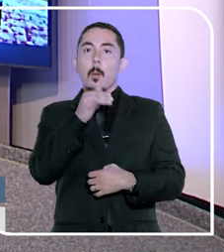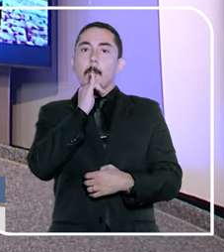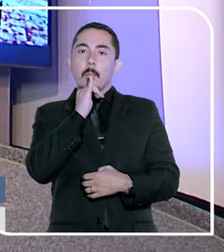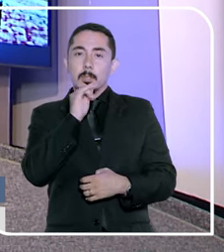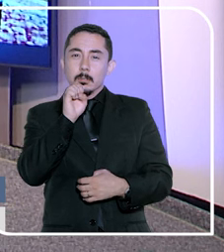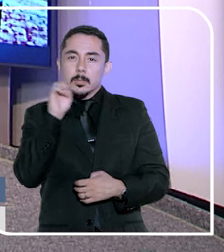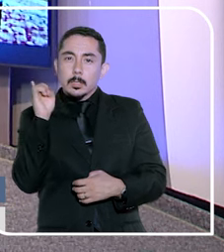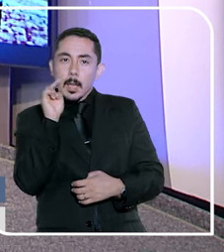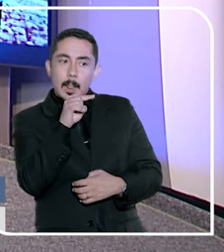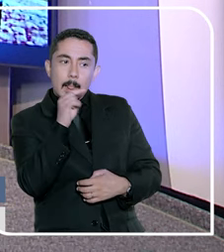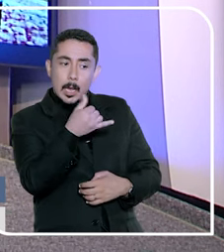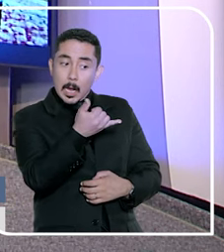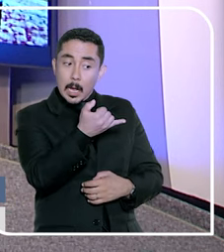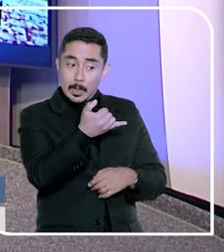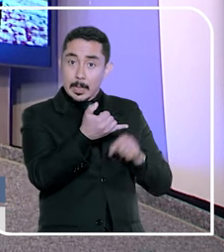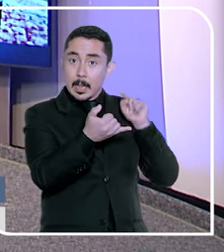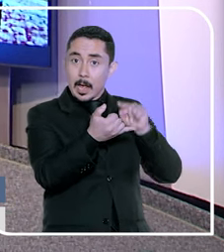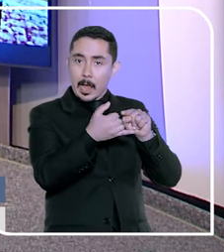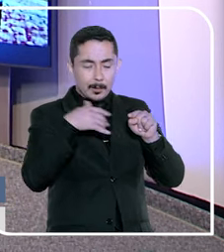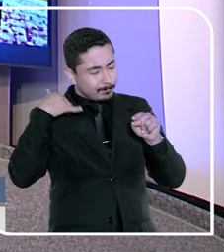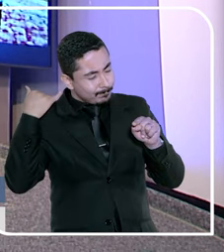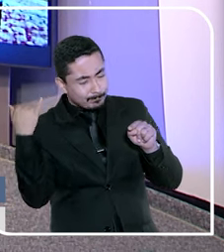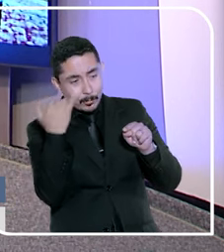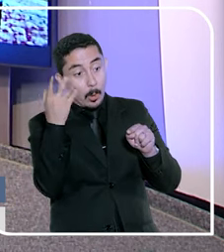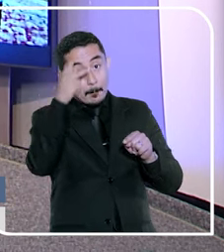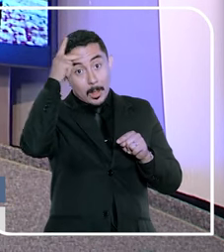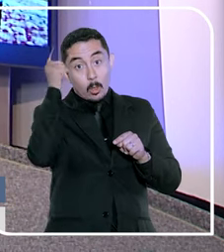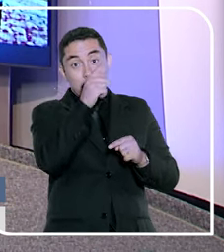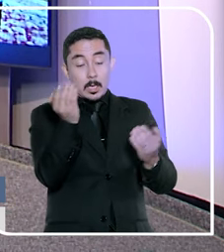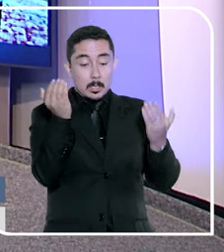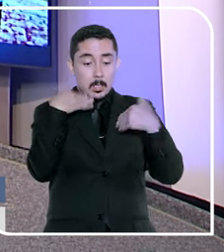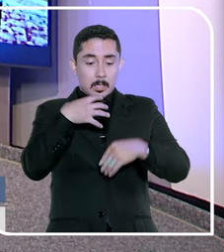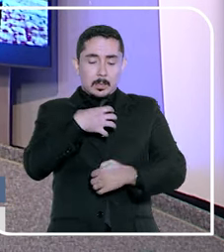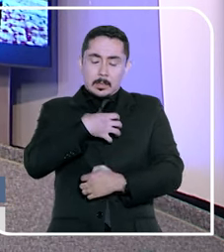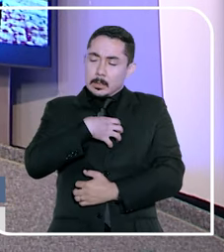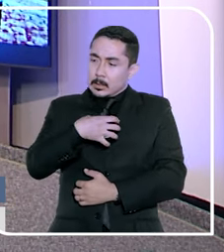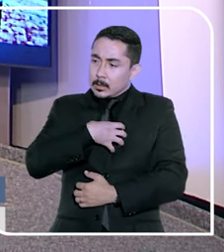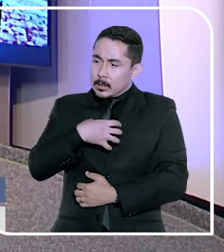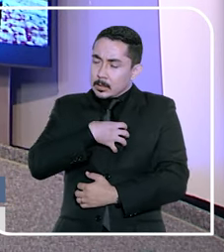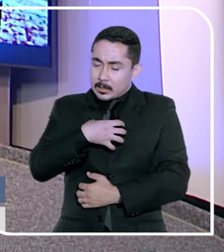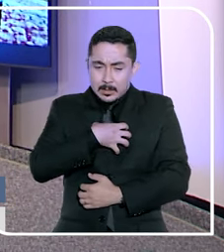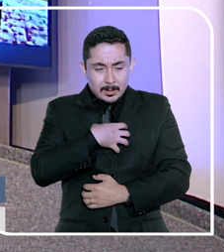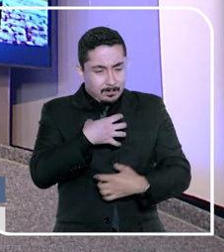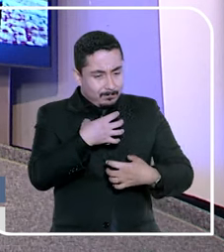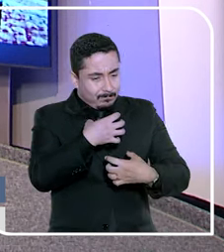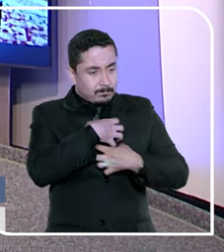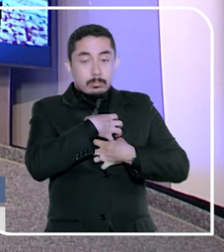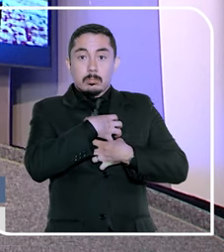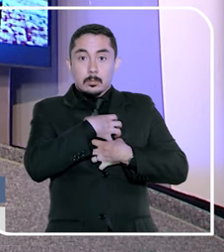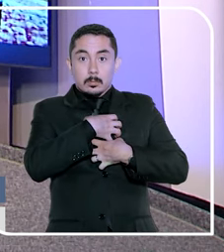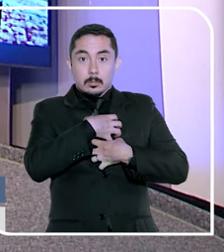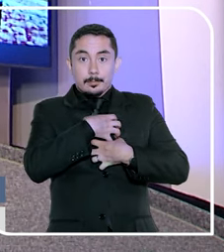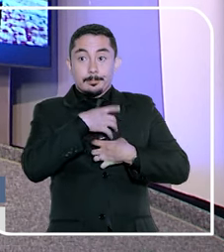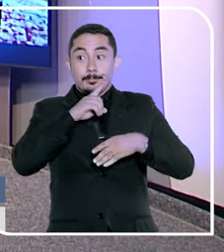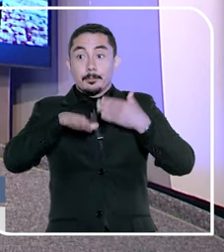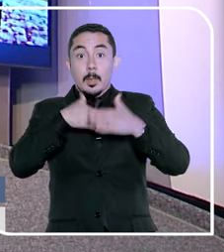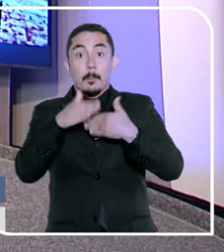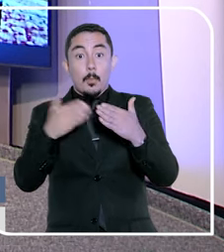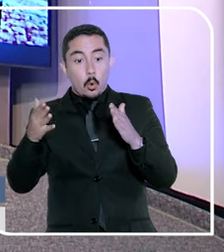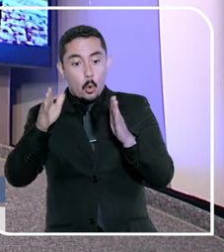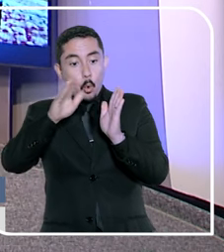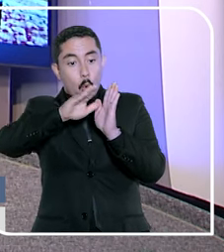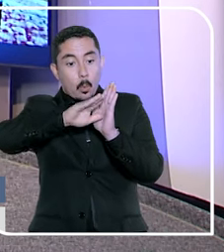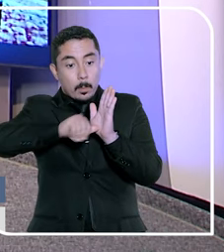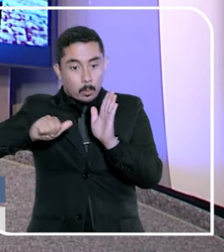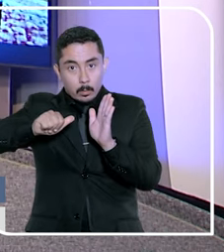um se há um valor emocional ali certo e e o bem e esse bem subtraído né Foi de uma pessoa próxima então